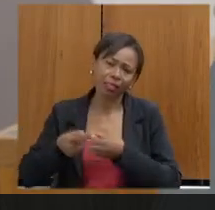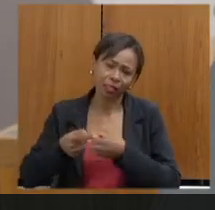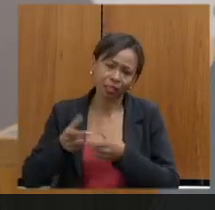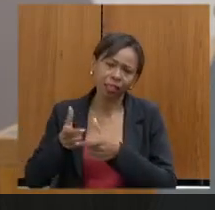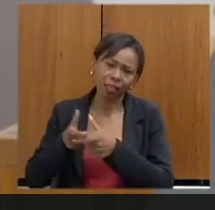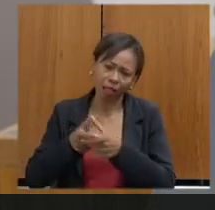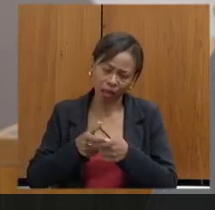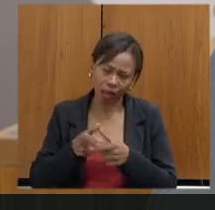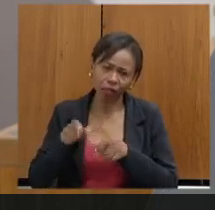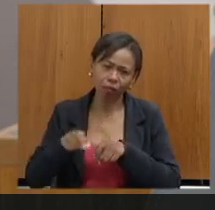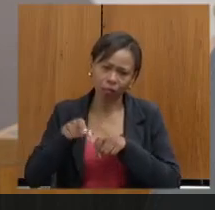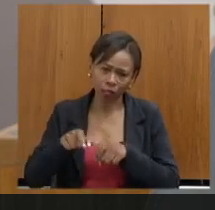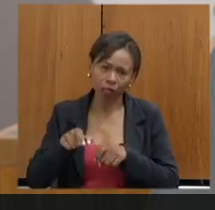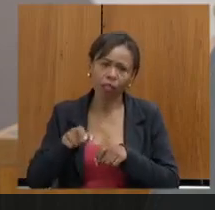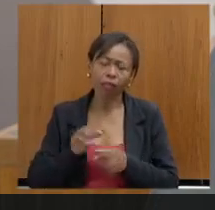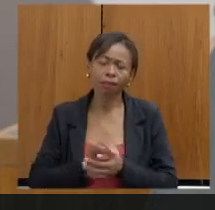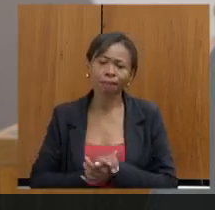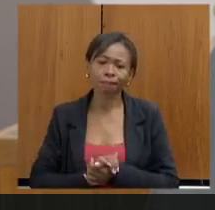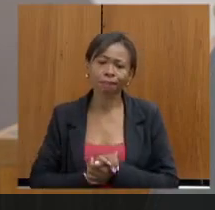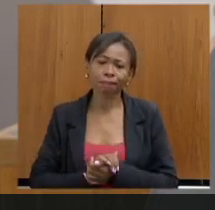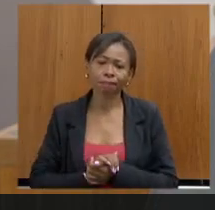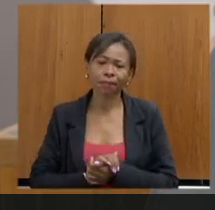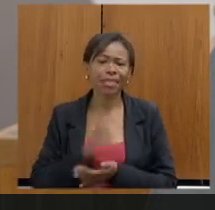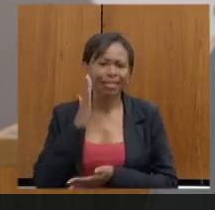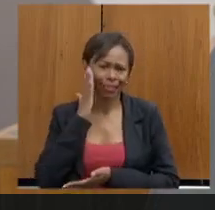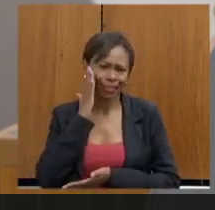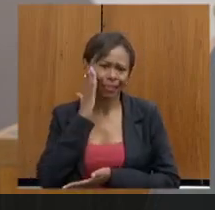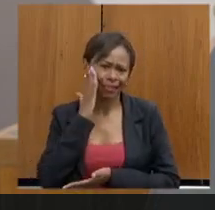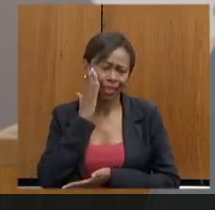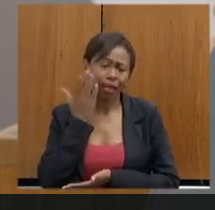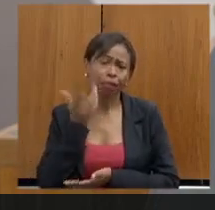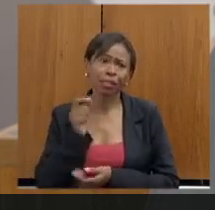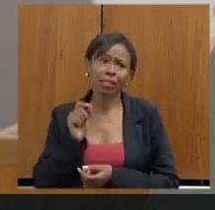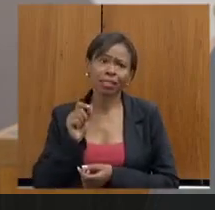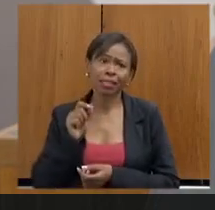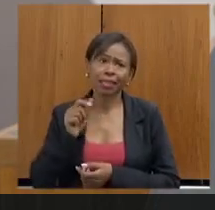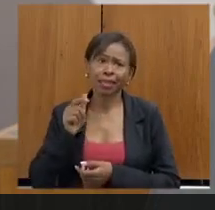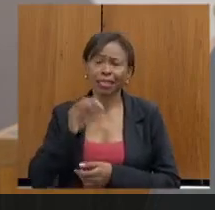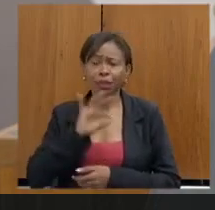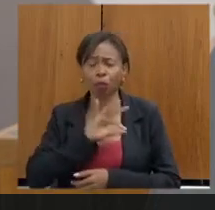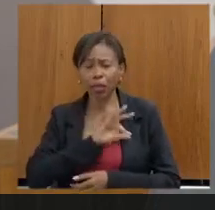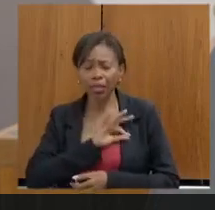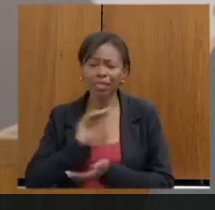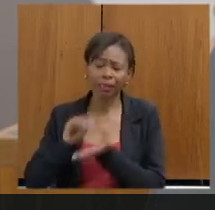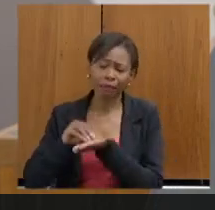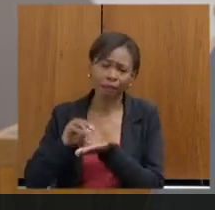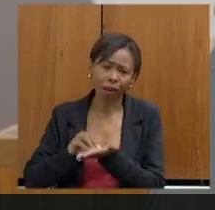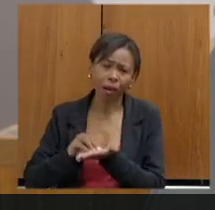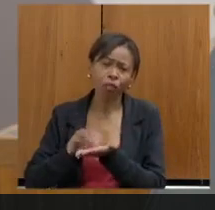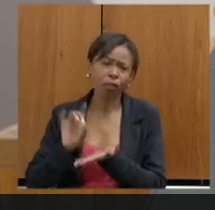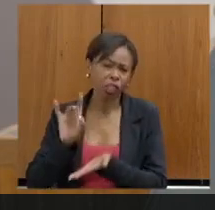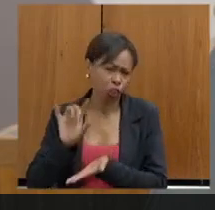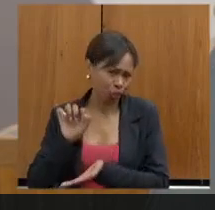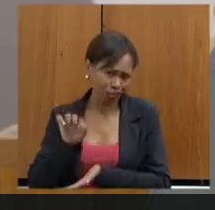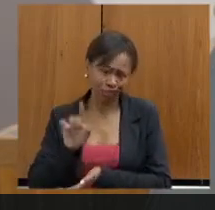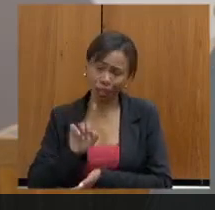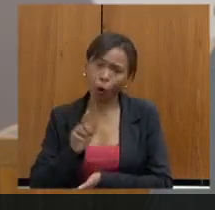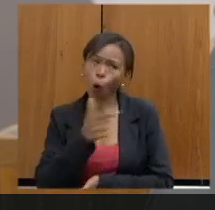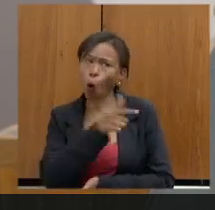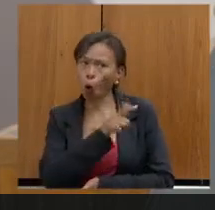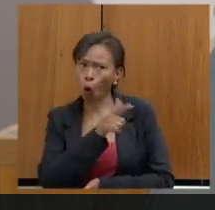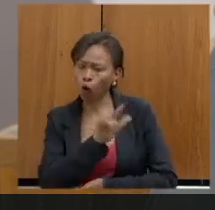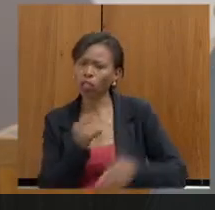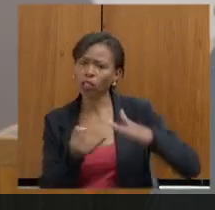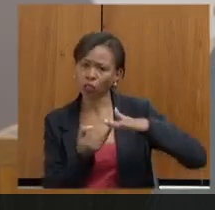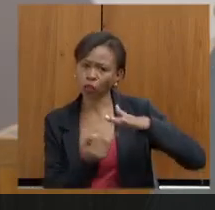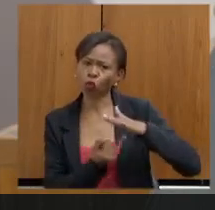nós sabemos que que esse desce de pessoal Não é só da Polícia Militar de outras instituições também mas o policial